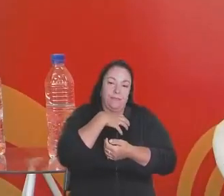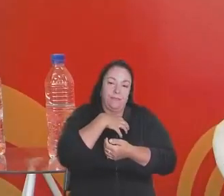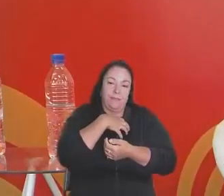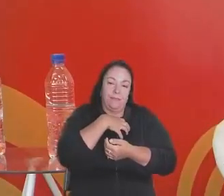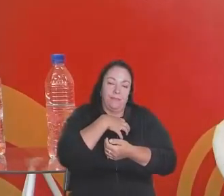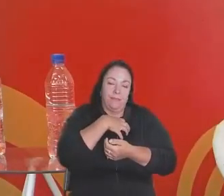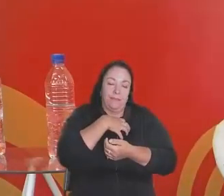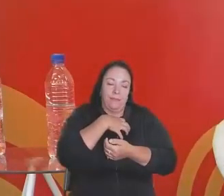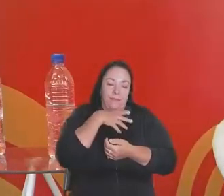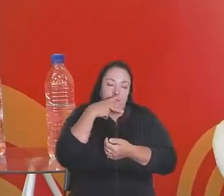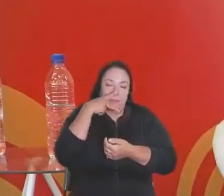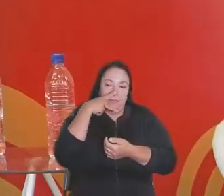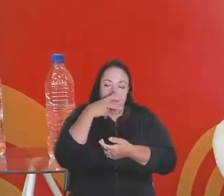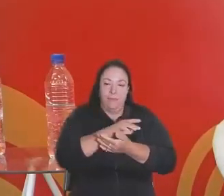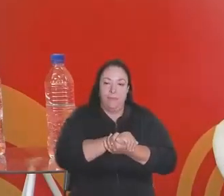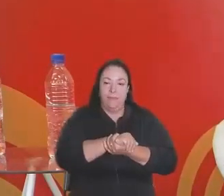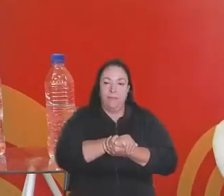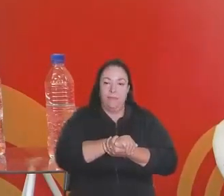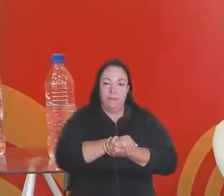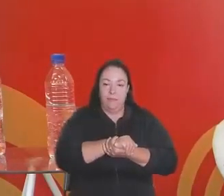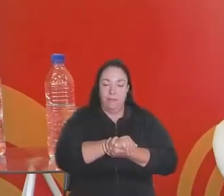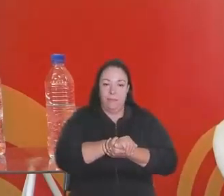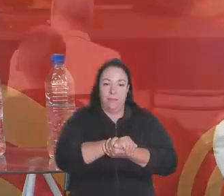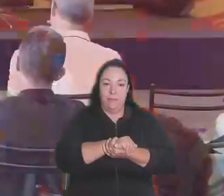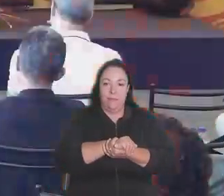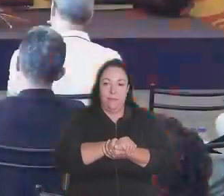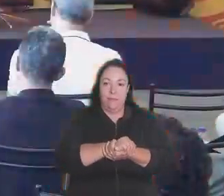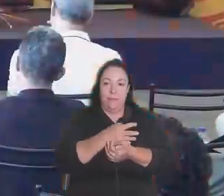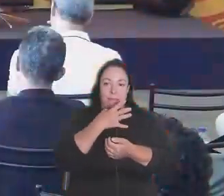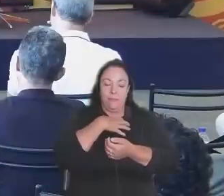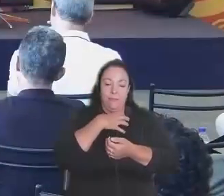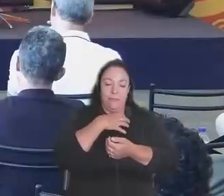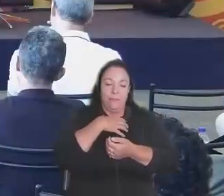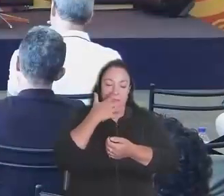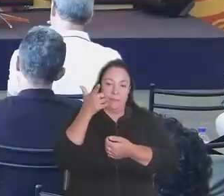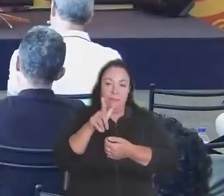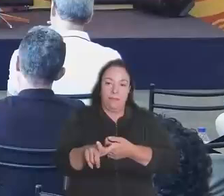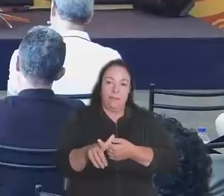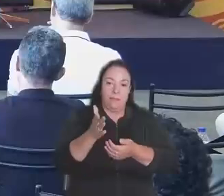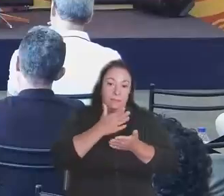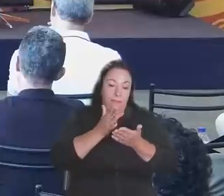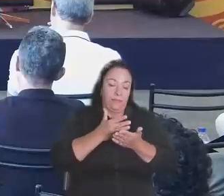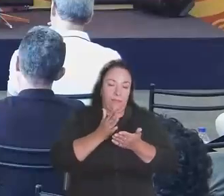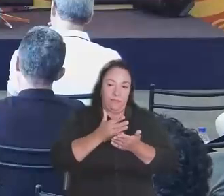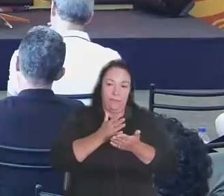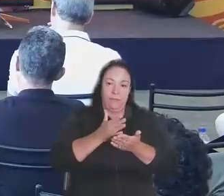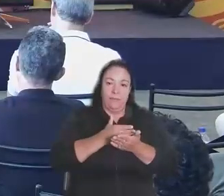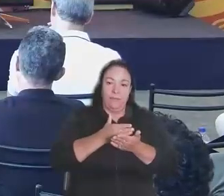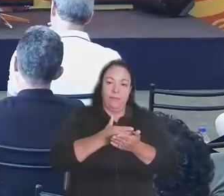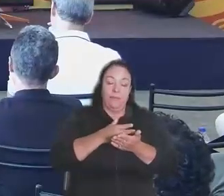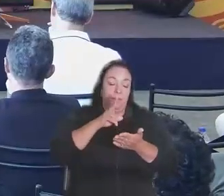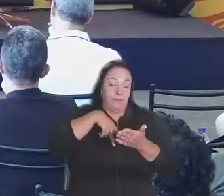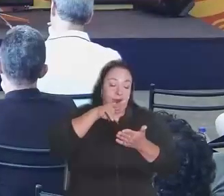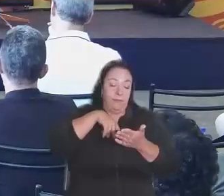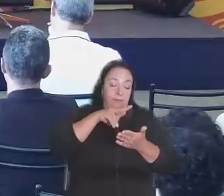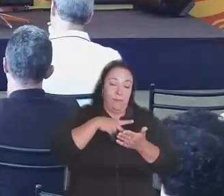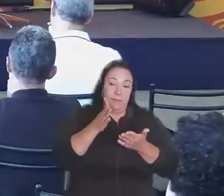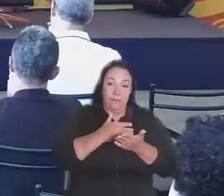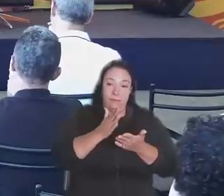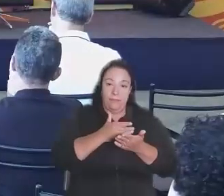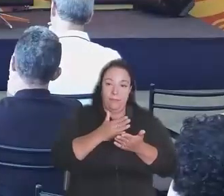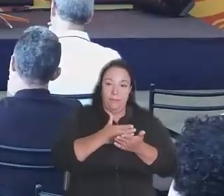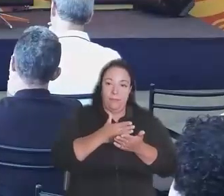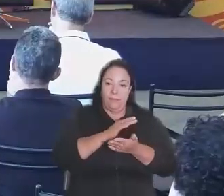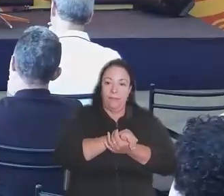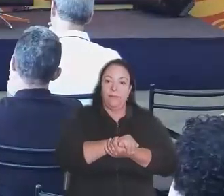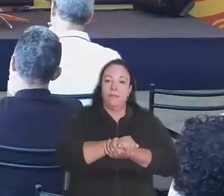aí, né? Sim. Que eu senti agora novamente. Eu senti no livro, É. na leitura do livro. Ainda